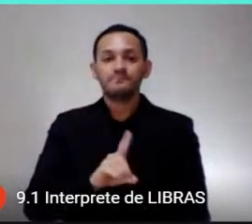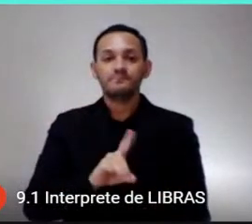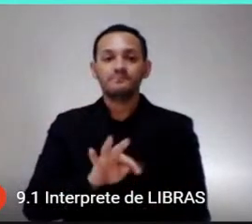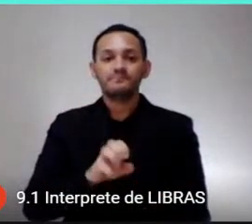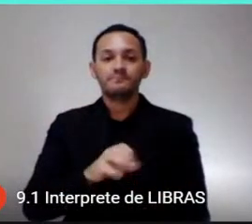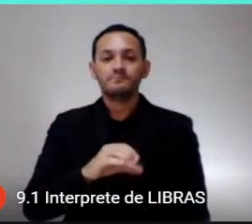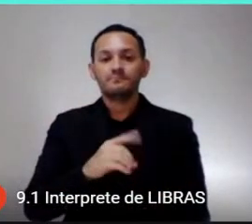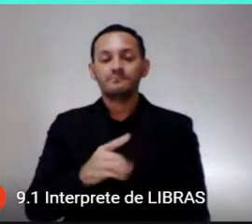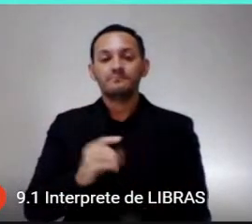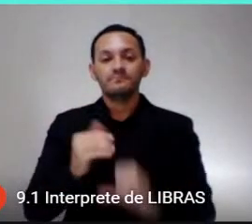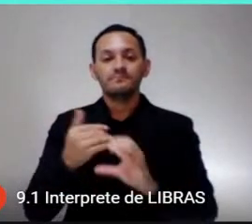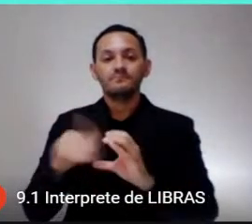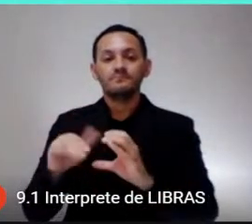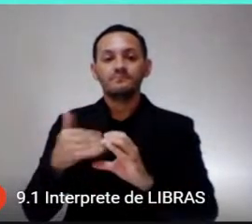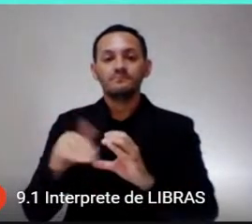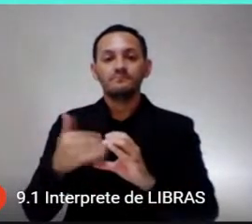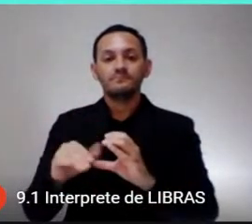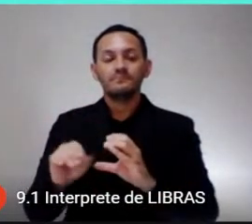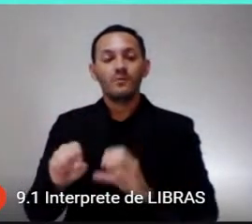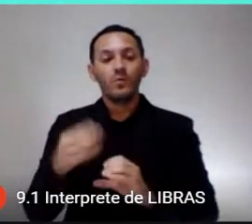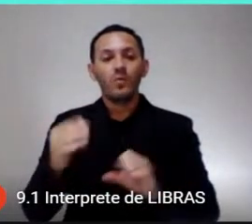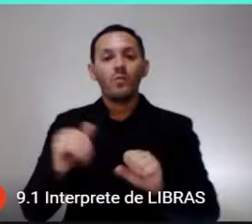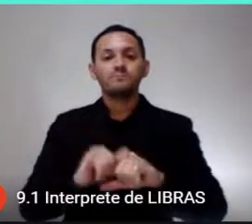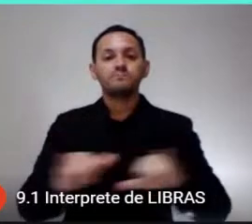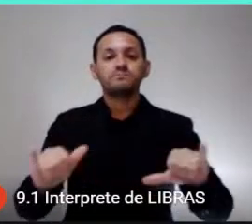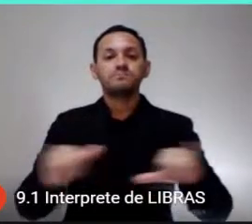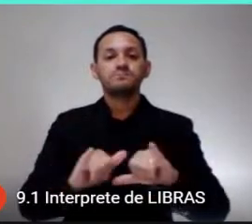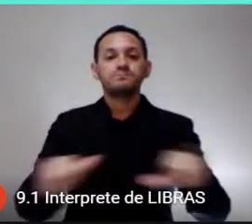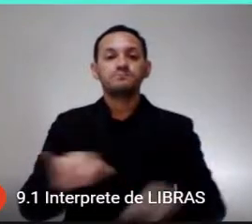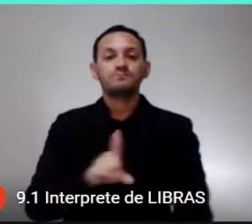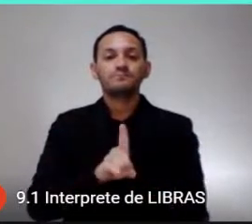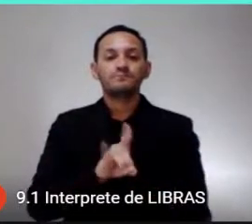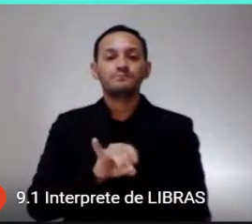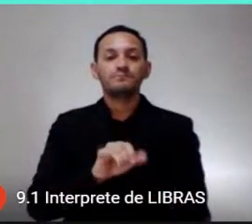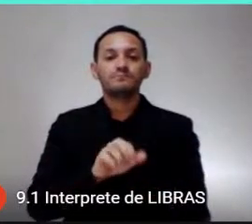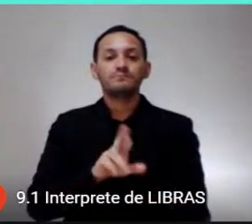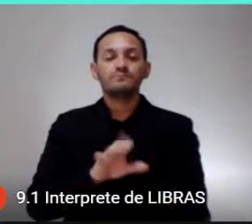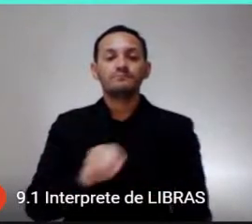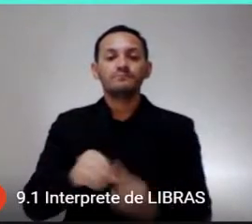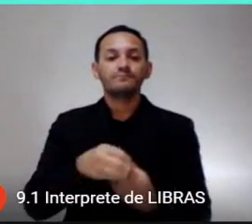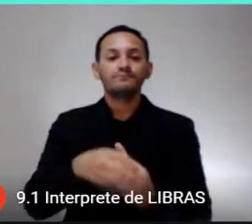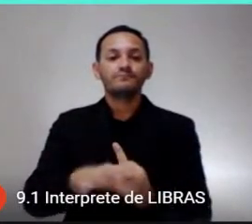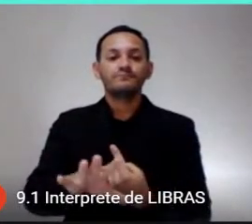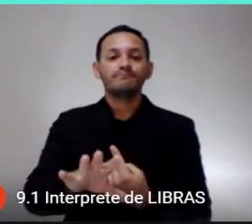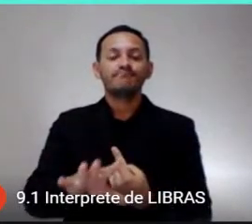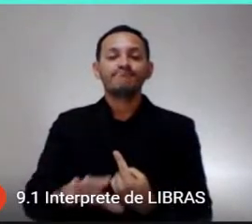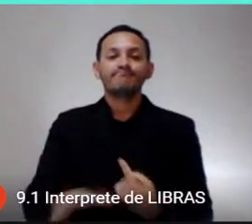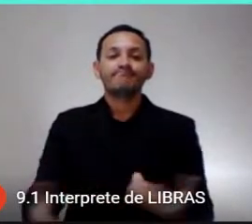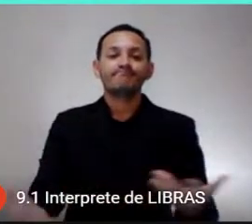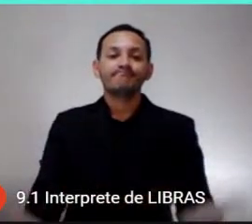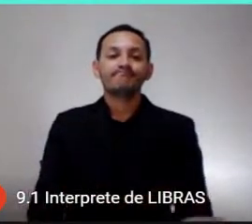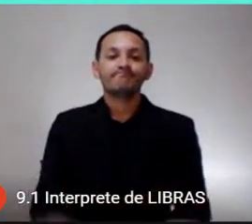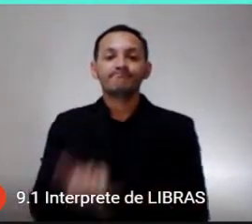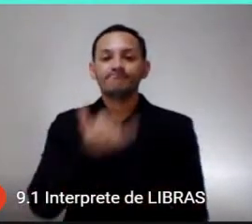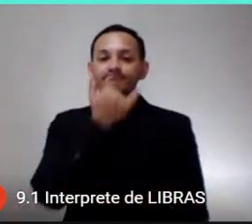e-mail ou pela publicação do diário. Ele não fez, ele não